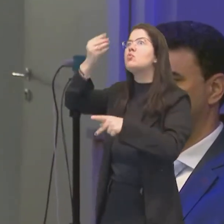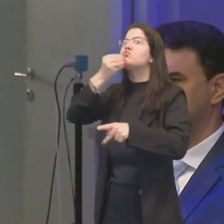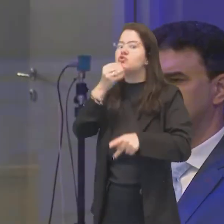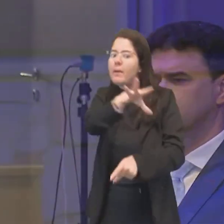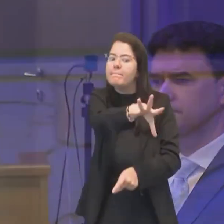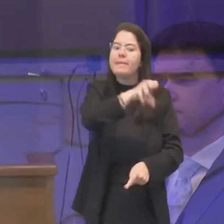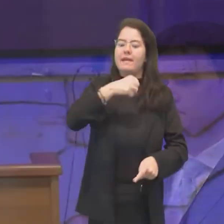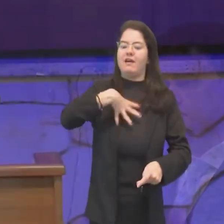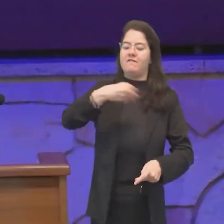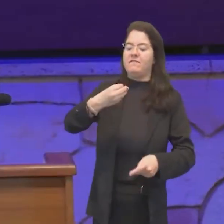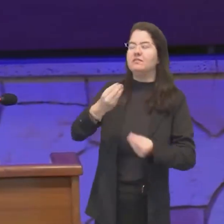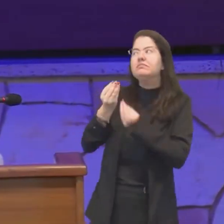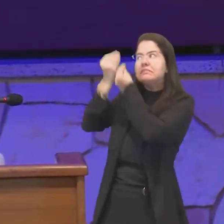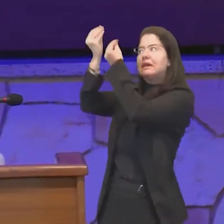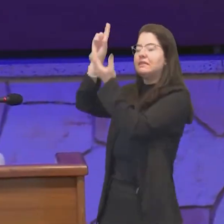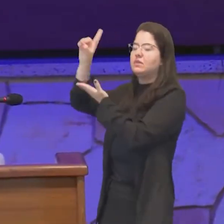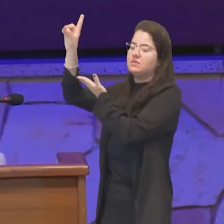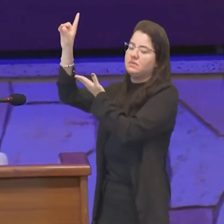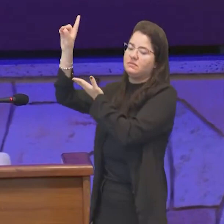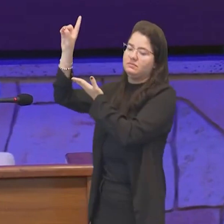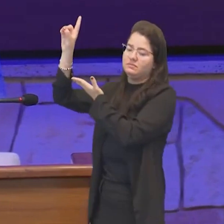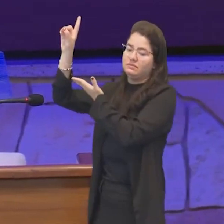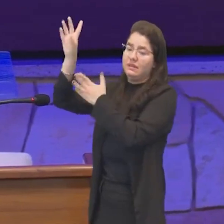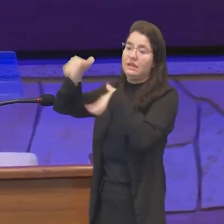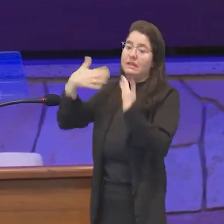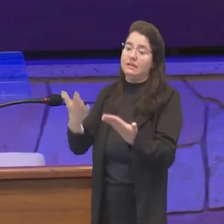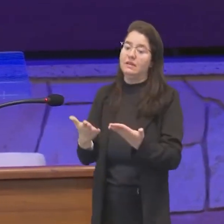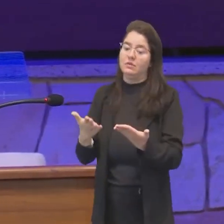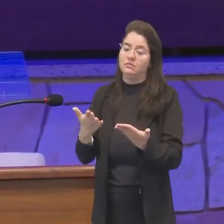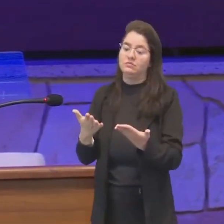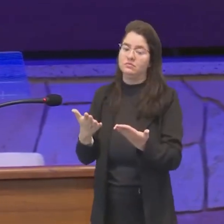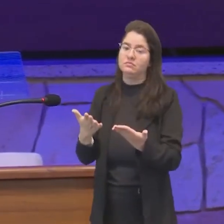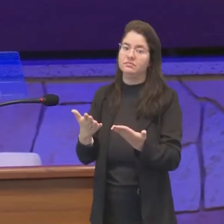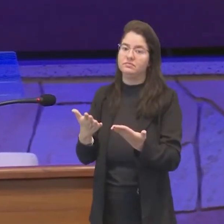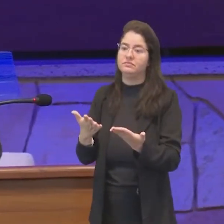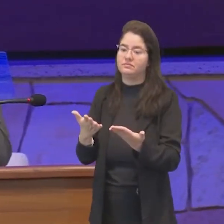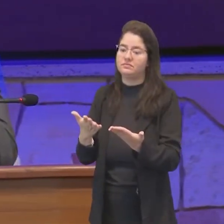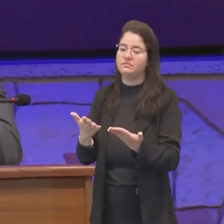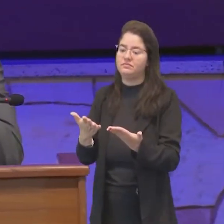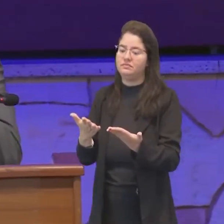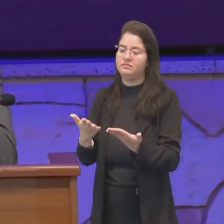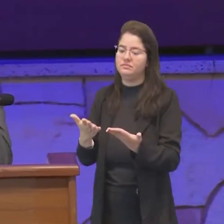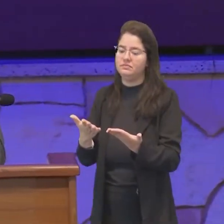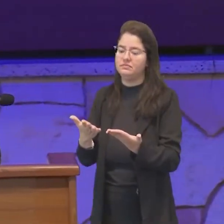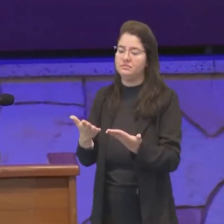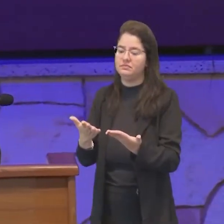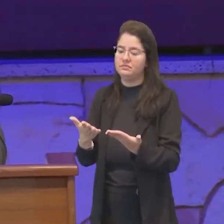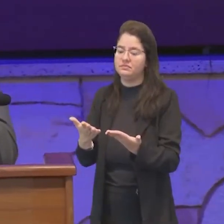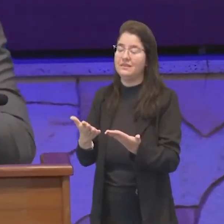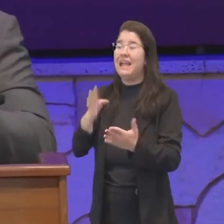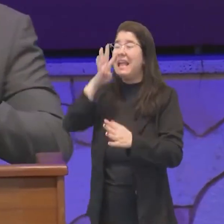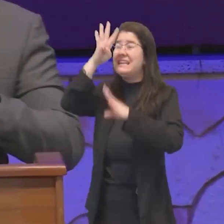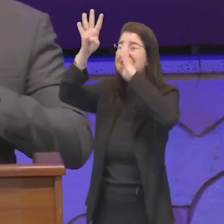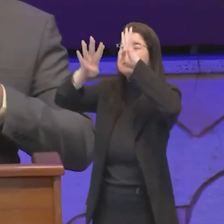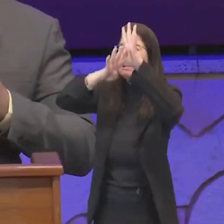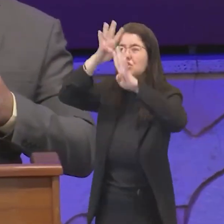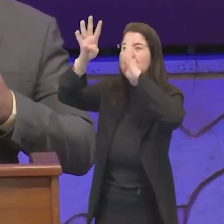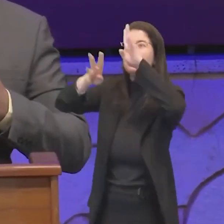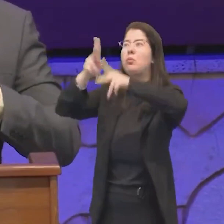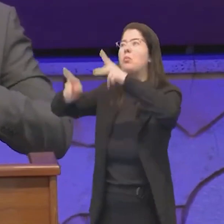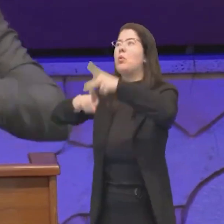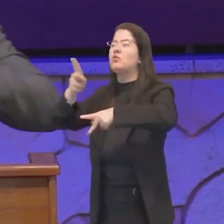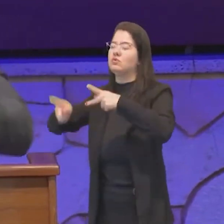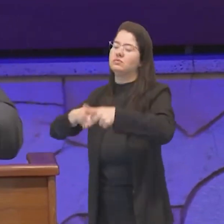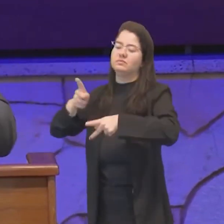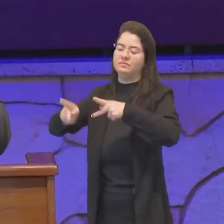Bíblia que esse primogênito deveria ser morto. Daí o exagero deste povo e deste